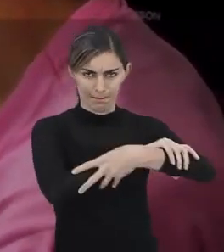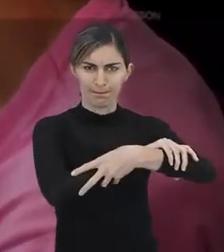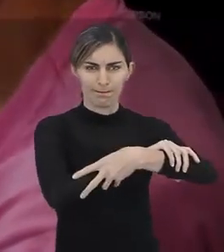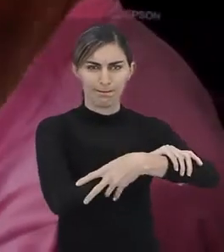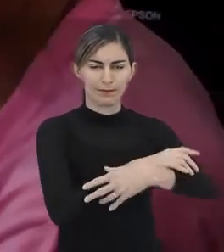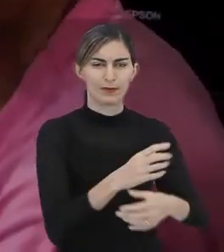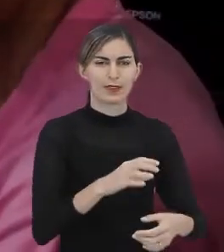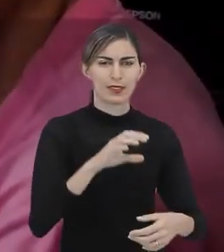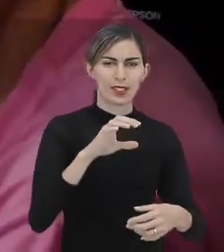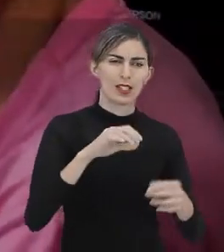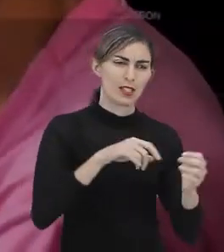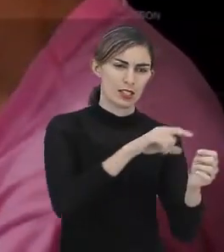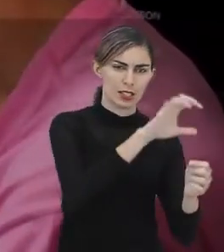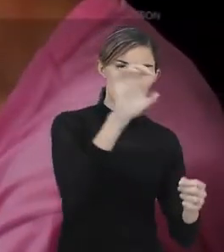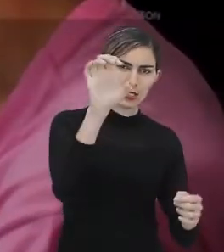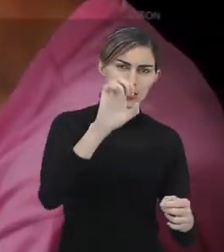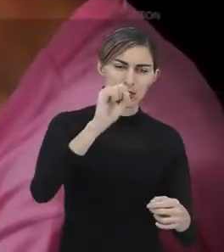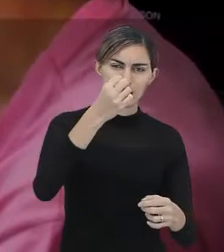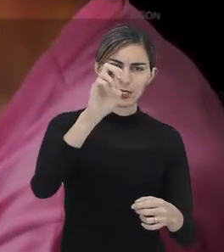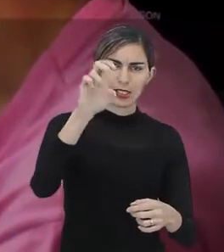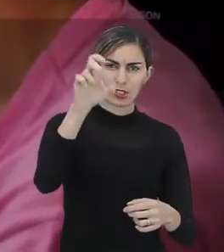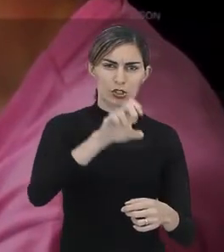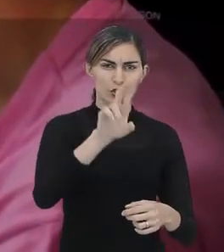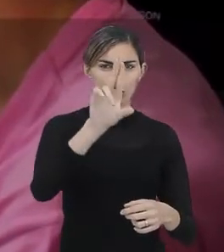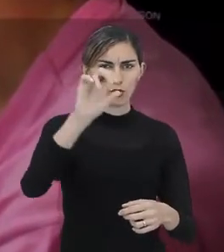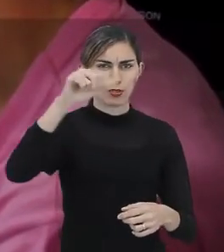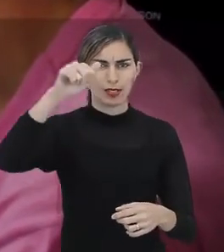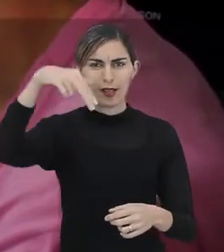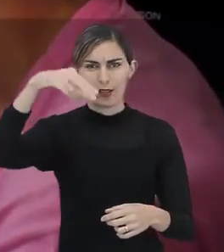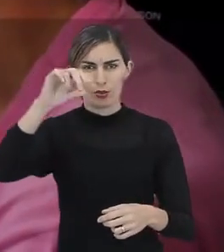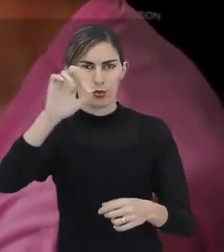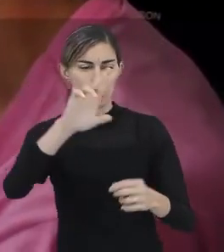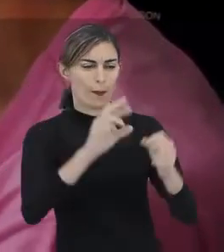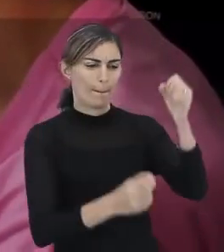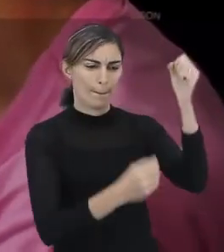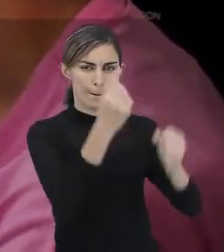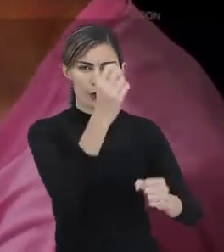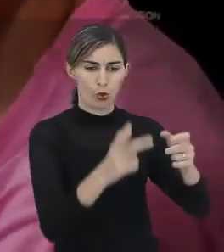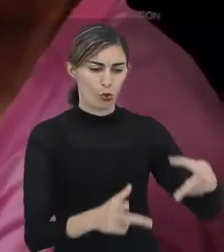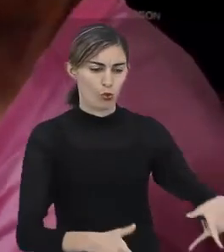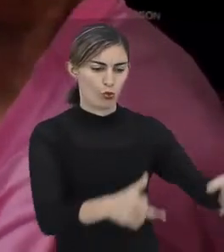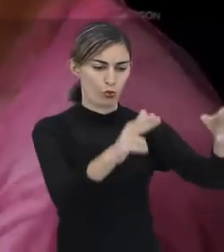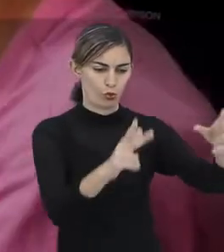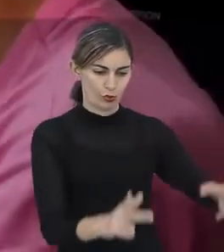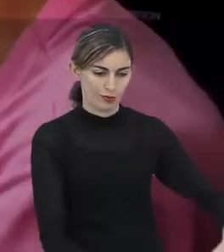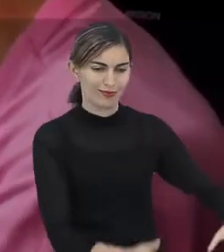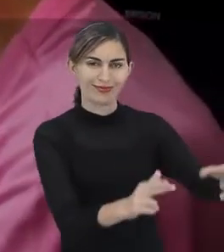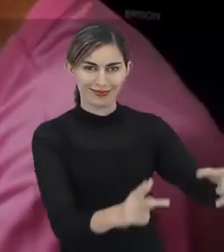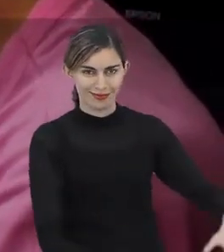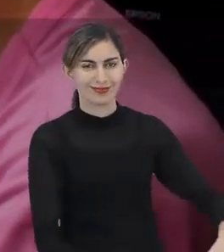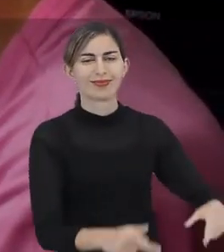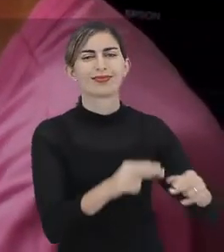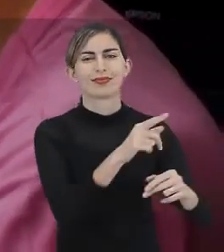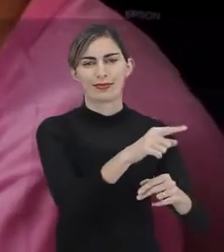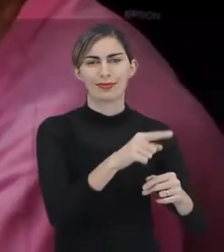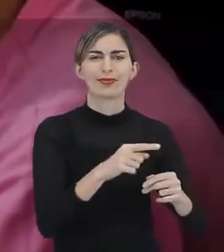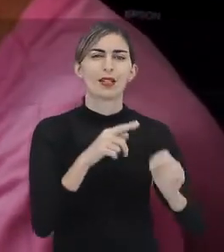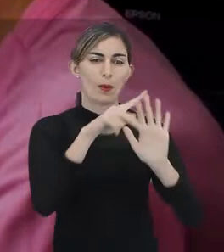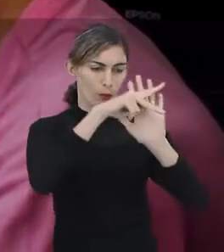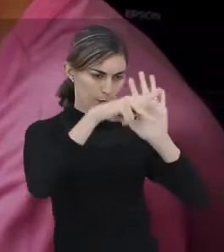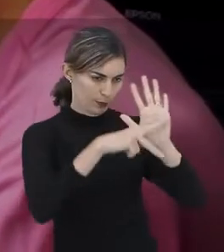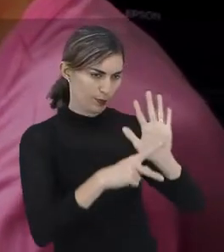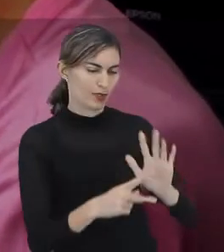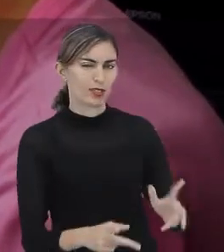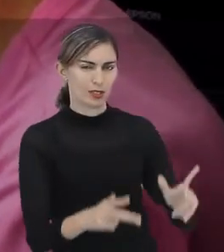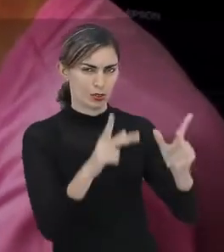integrado, com a seccionadora que vai executar o primeiro processo de produção, que é o corte. Esse